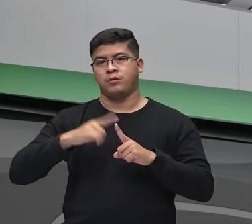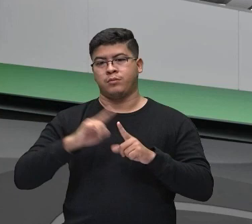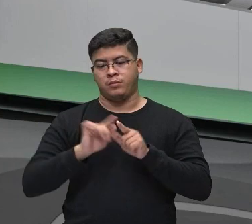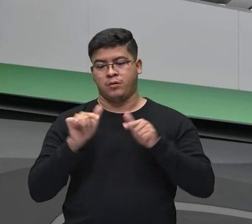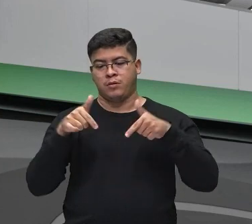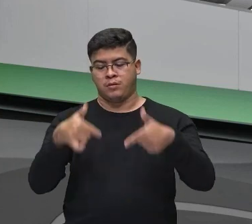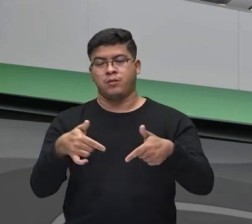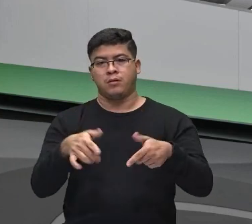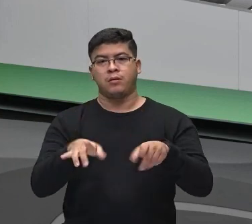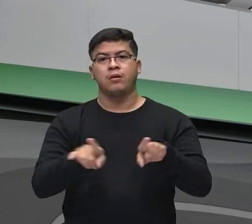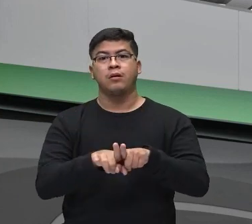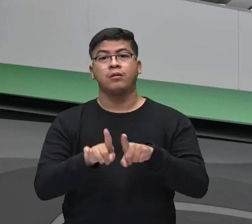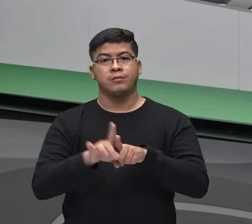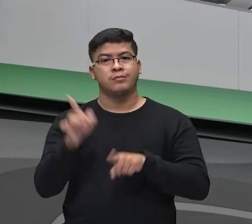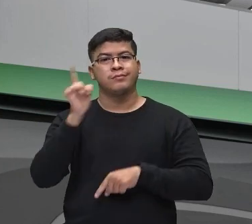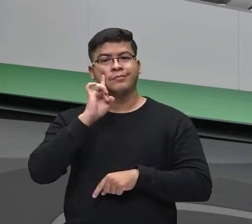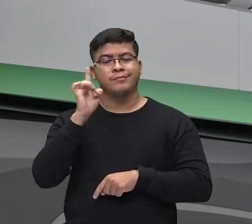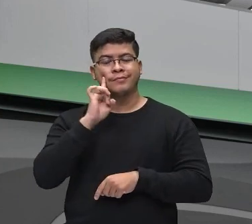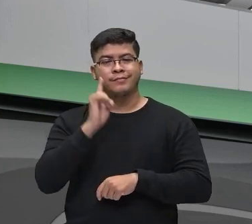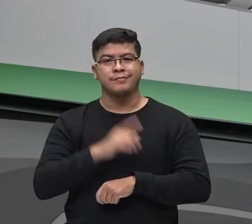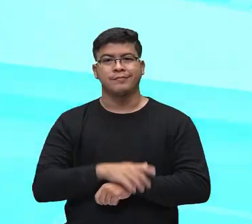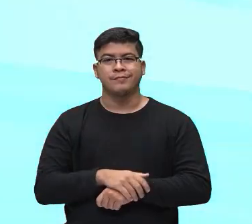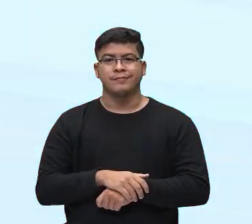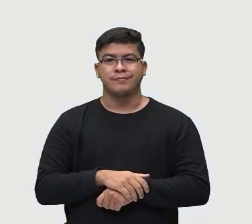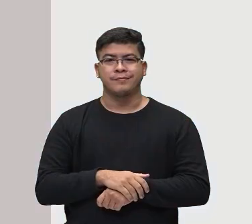estão aí no nosso dia a dia.